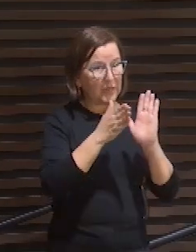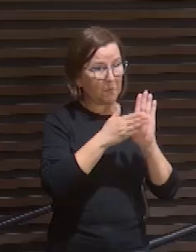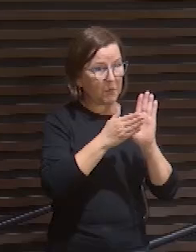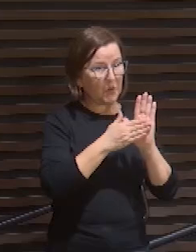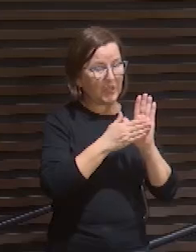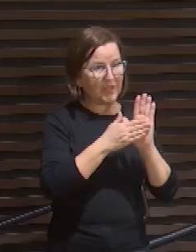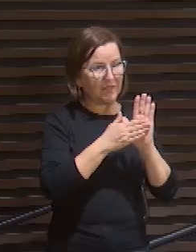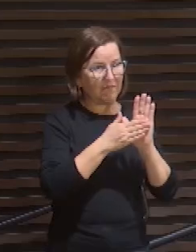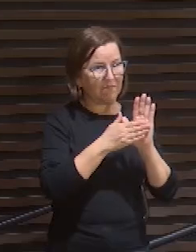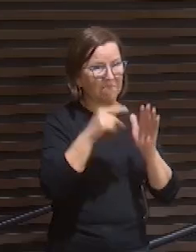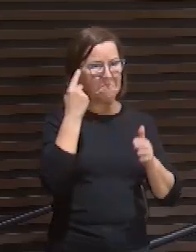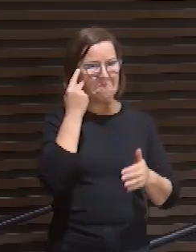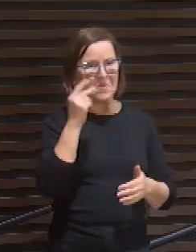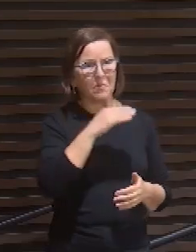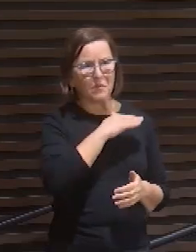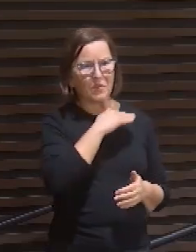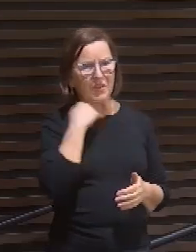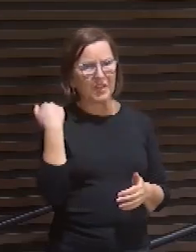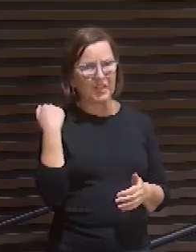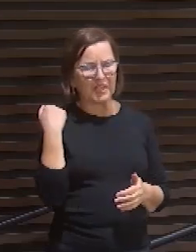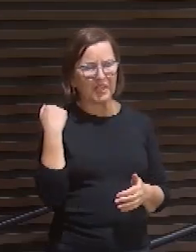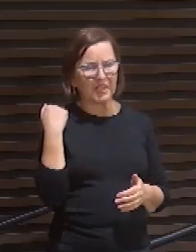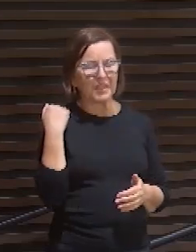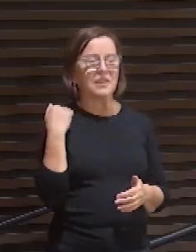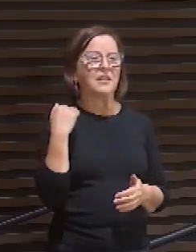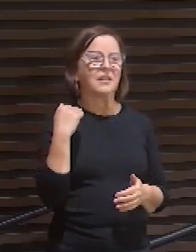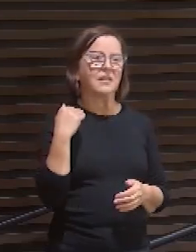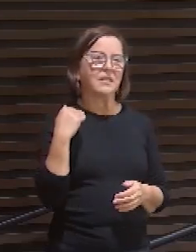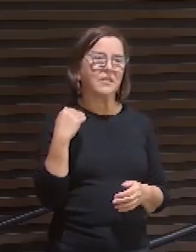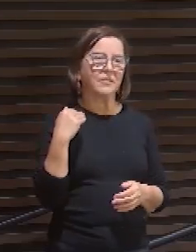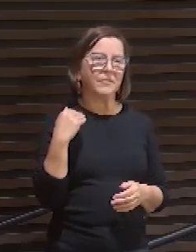Para morrer uma morte